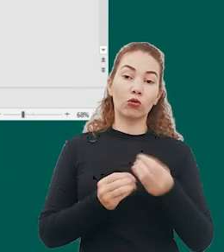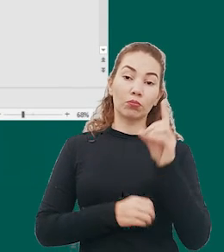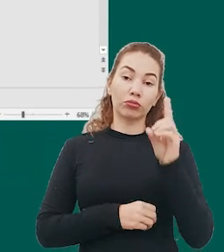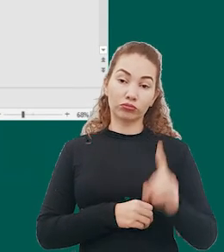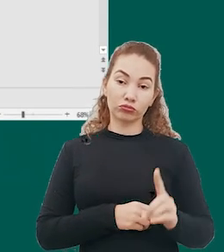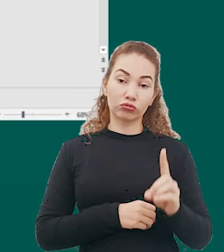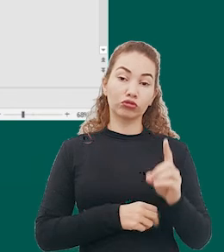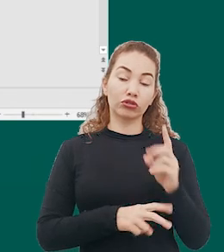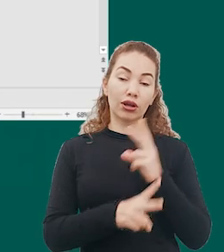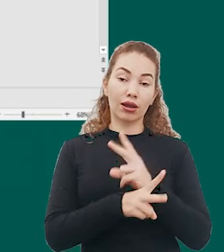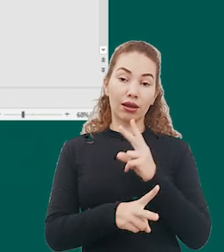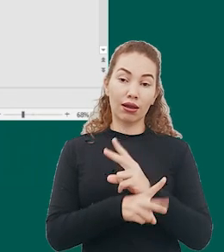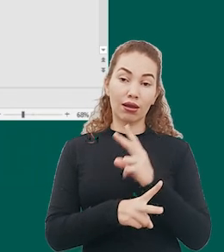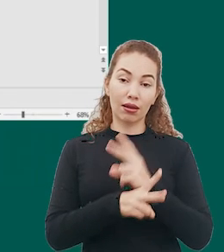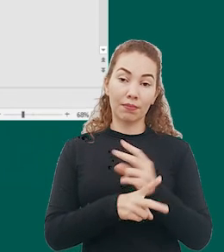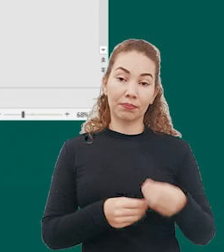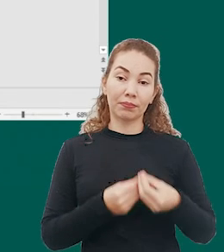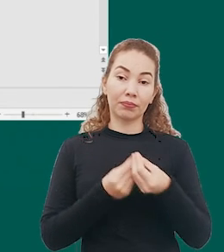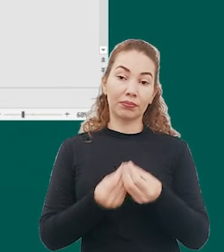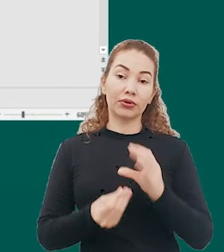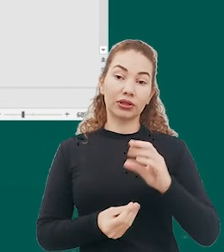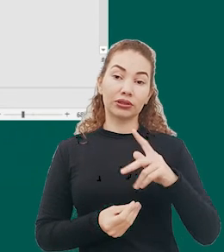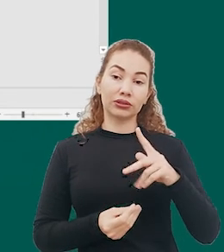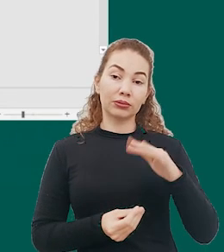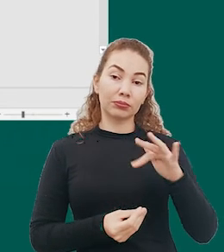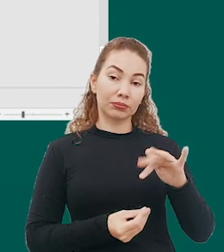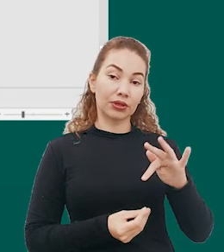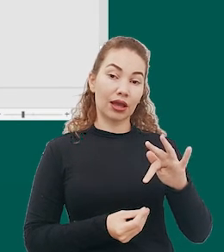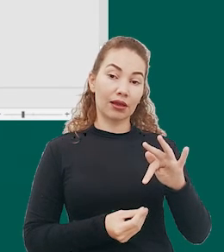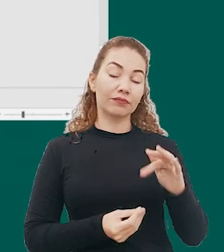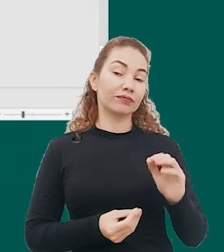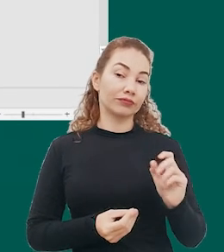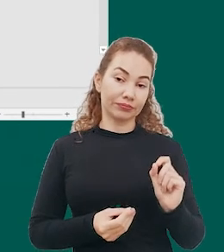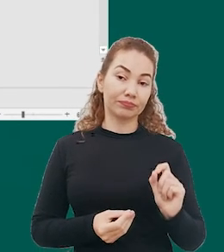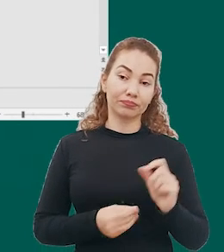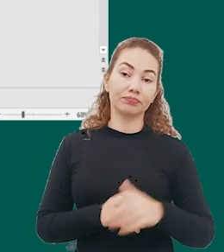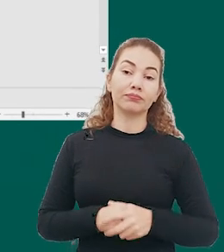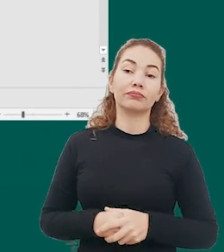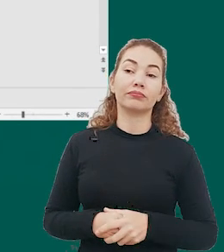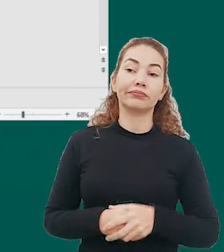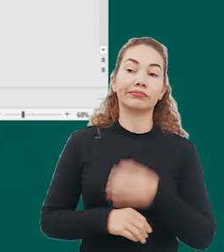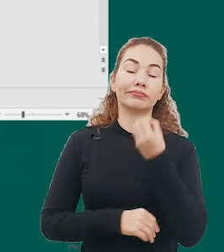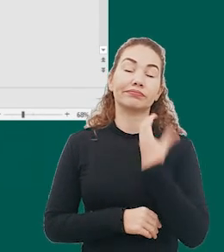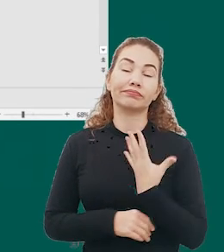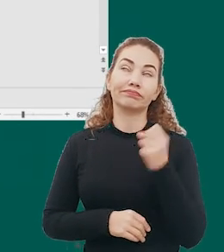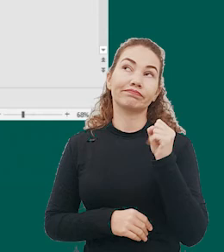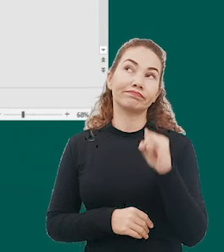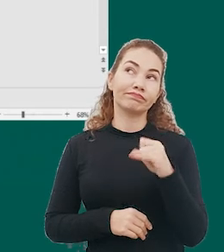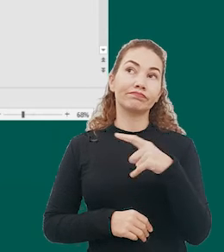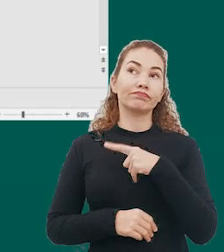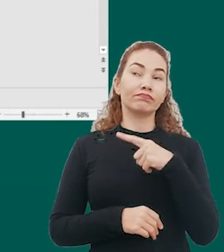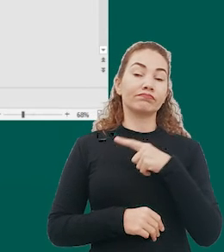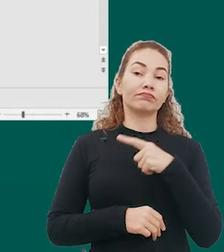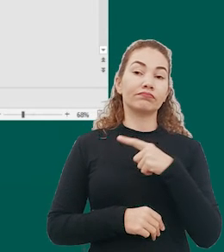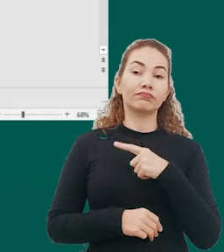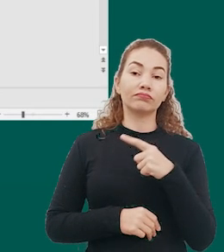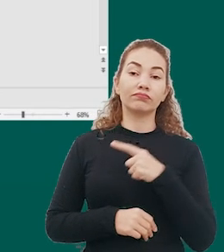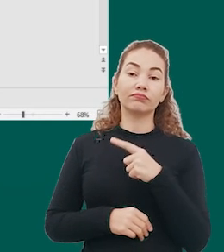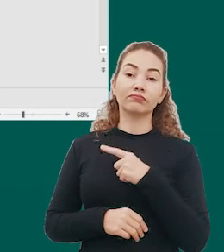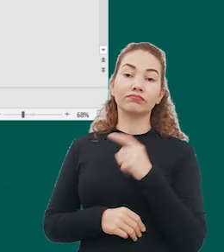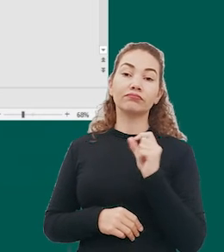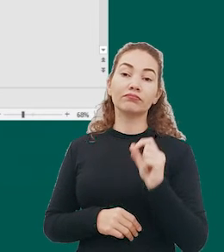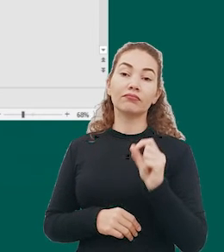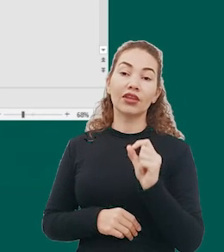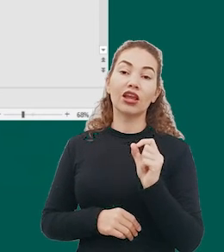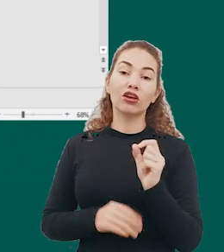direito, empréstimo concedido para CPF tal. Bom, e se eu tiver uma conta corrente